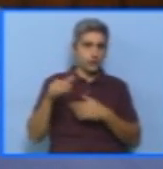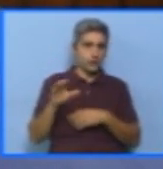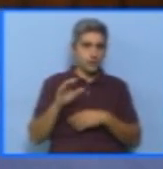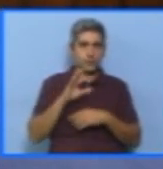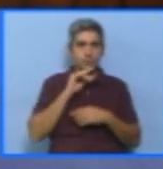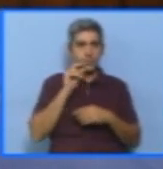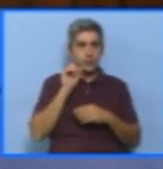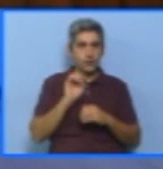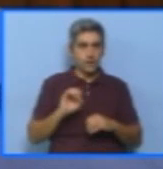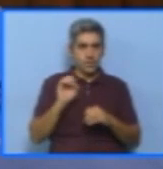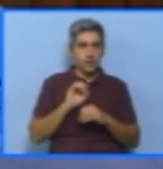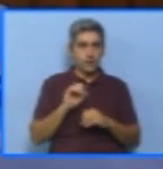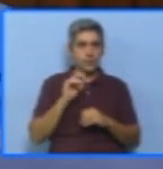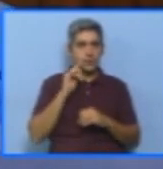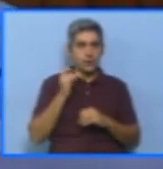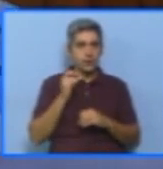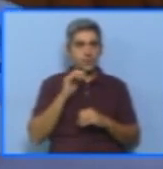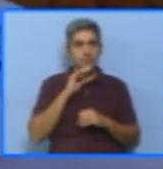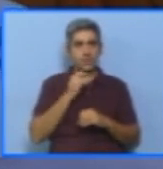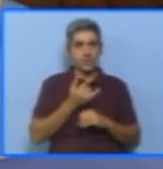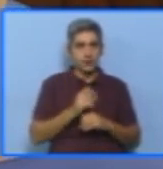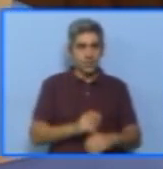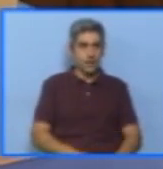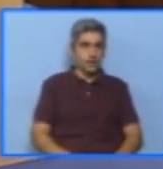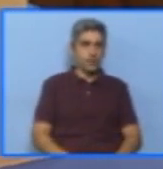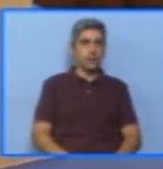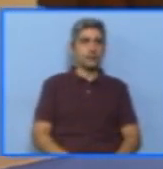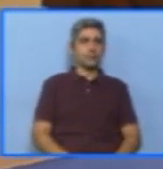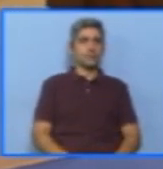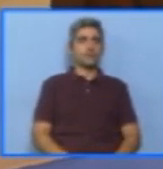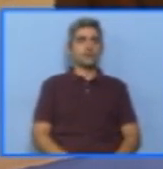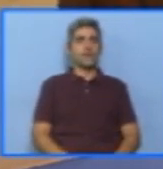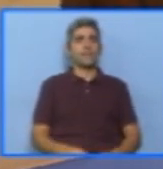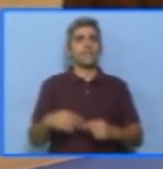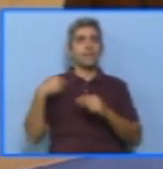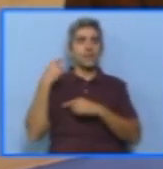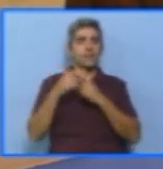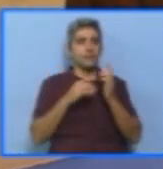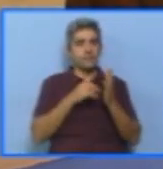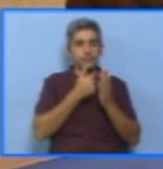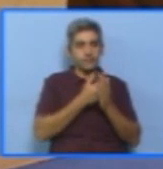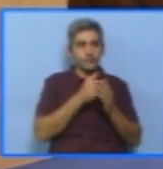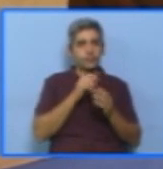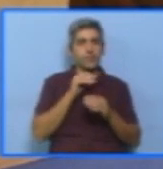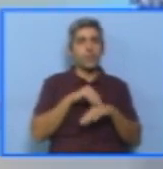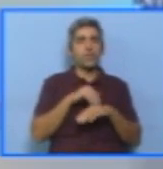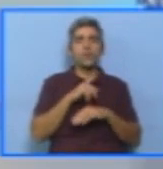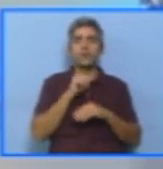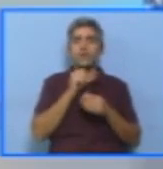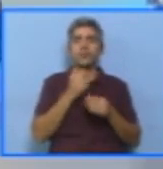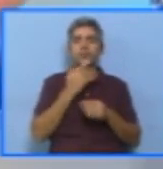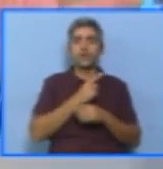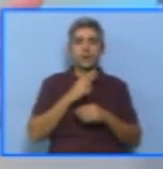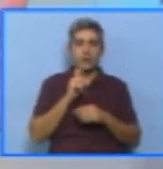nem pai e nem teve padrasto nem madrasta sequer. Mas na tradição bíblica a culpa nunca morria solteira. Ia